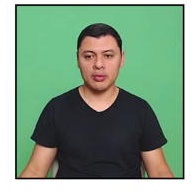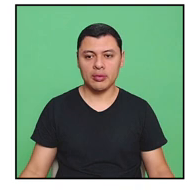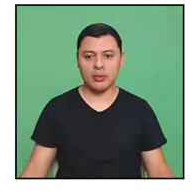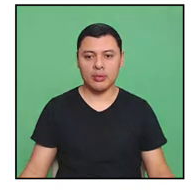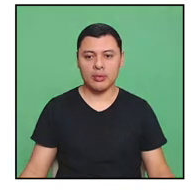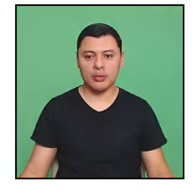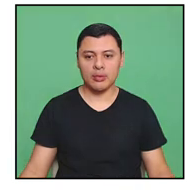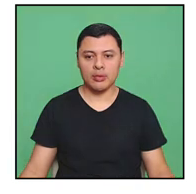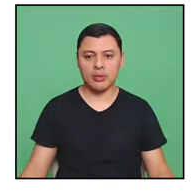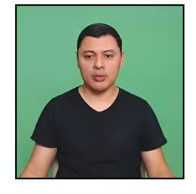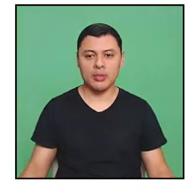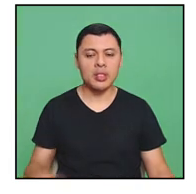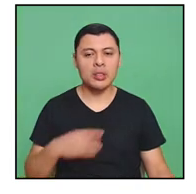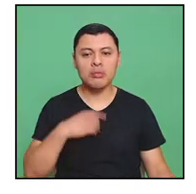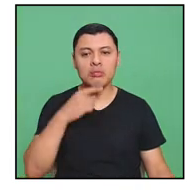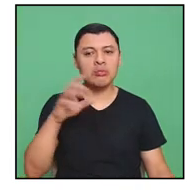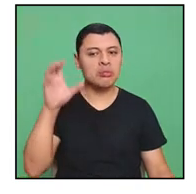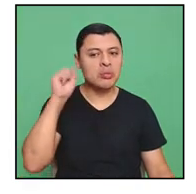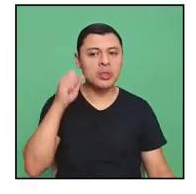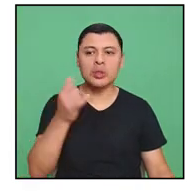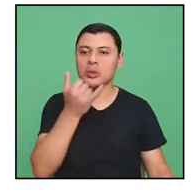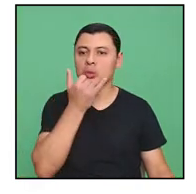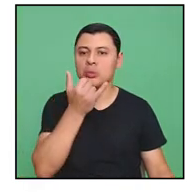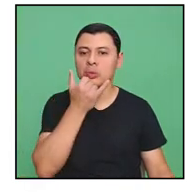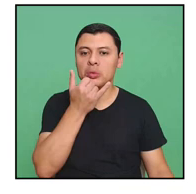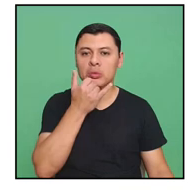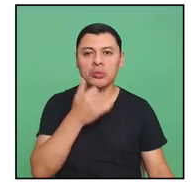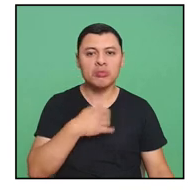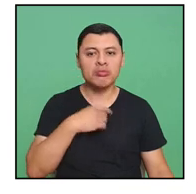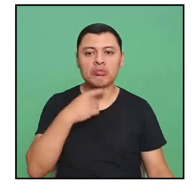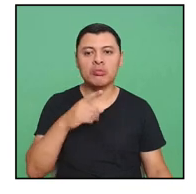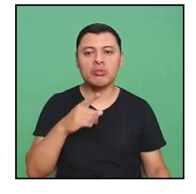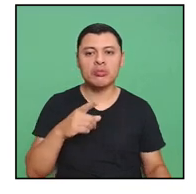Sou eu que não estou ouvindo. Desculpa, gente. Acho que